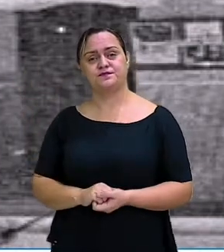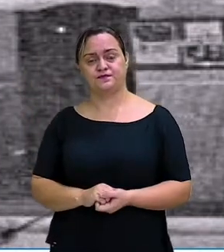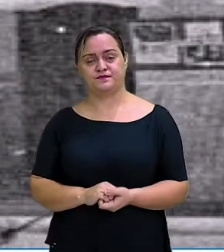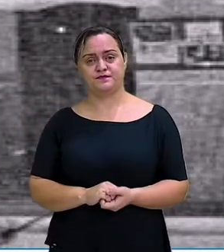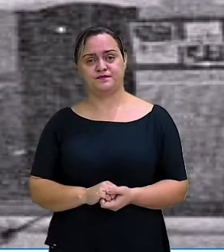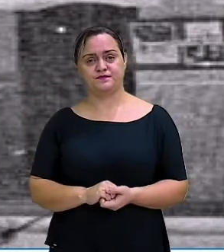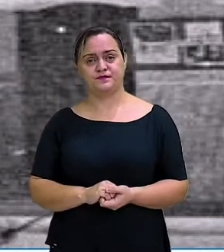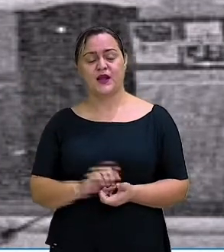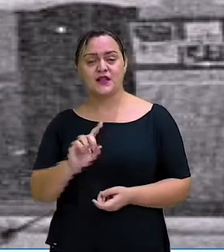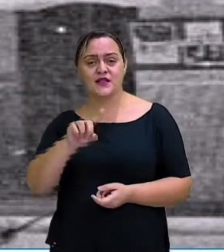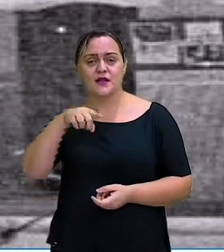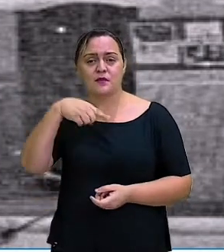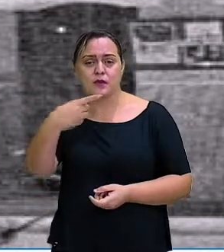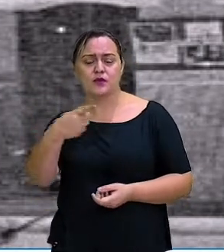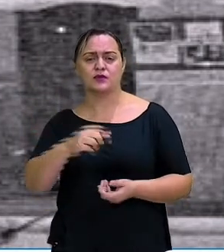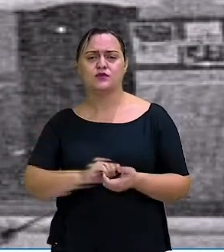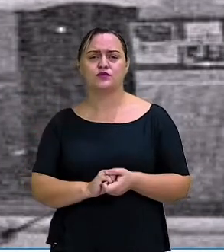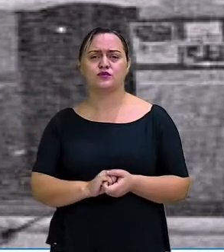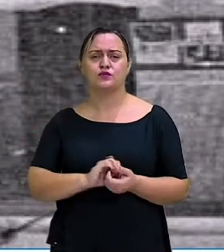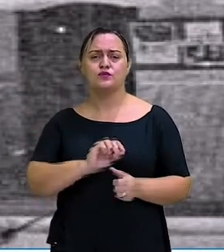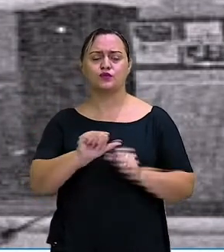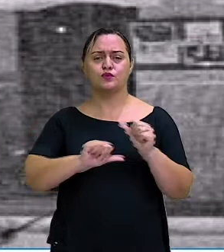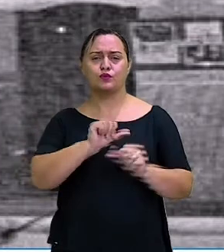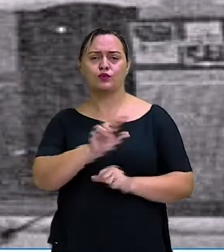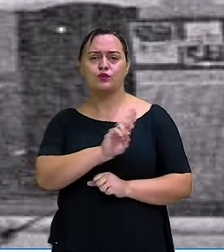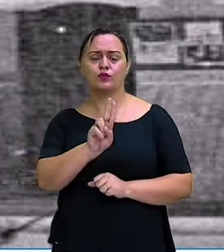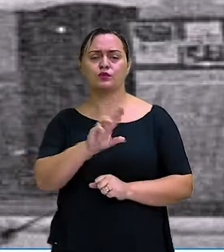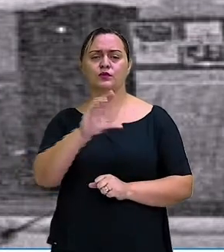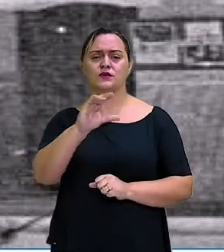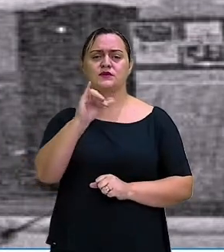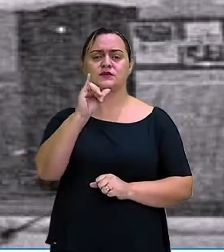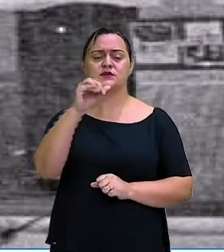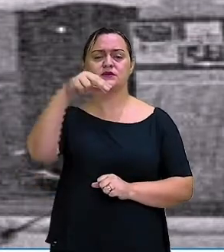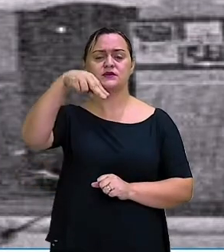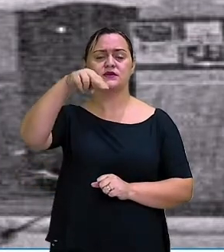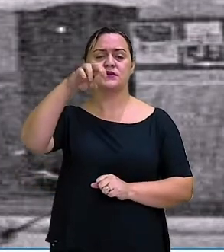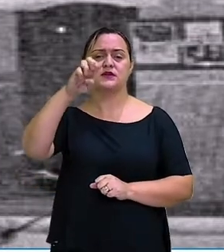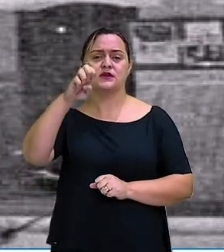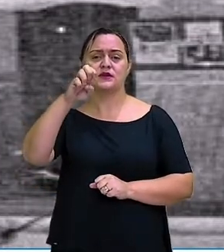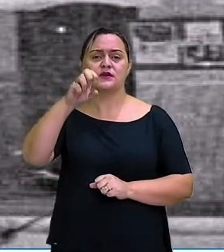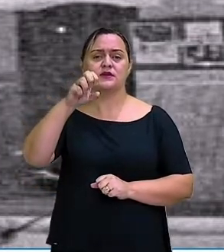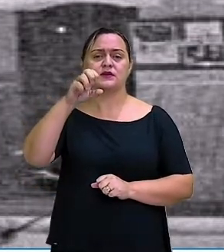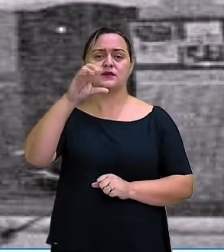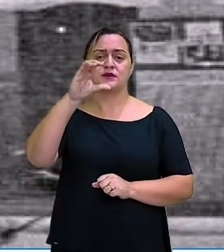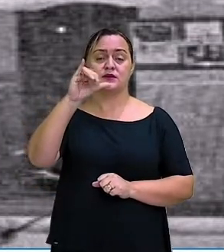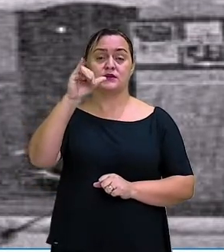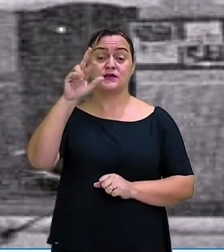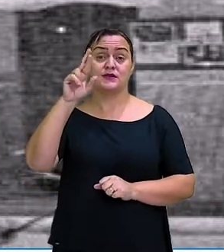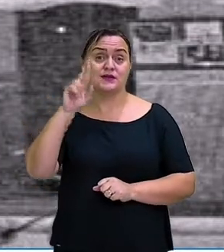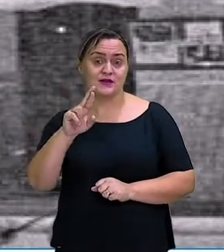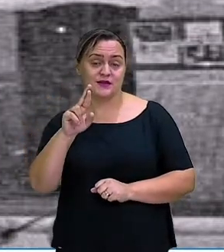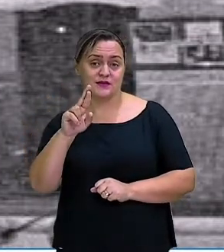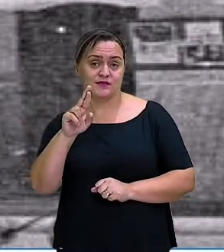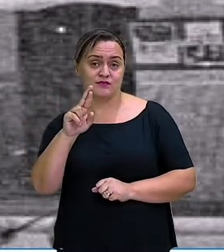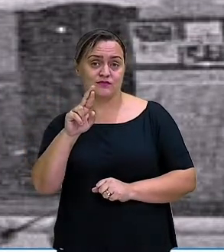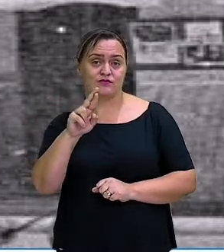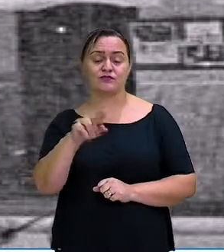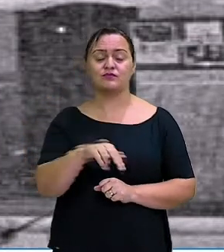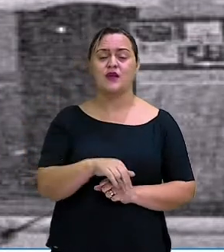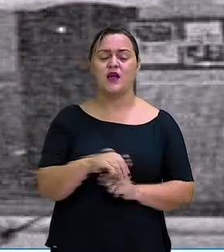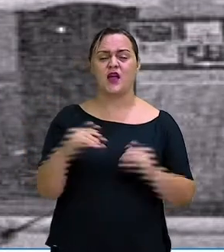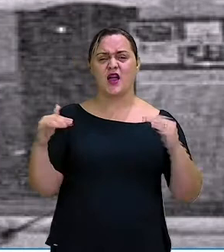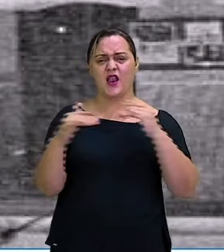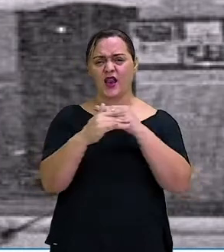Cir. Situava ali na Avenida Minas Gerais, entre as ruas Bárbara de Leodora e a Israel Pinheiro, na década de